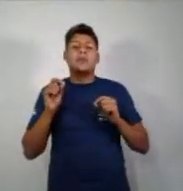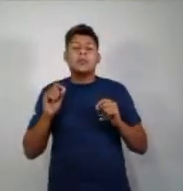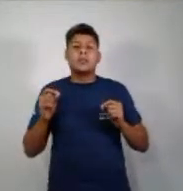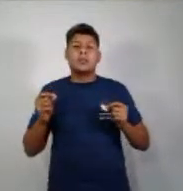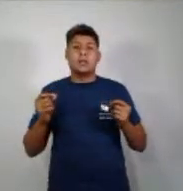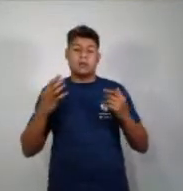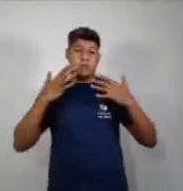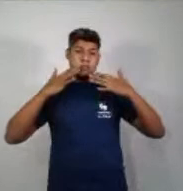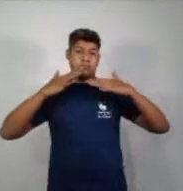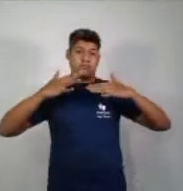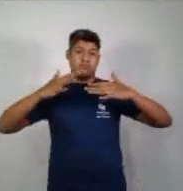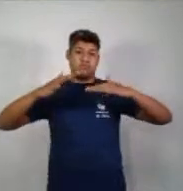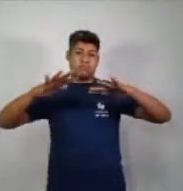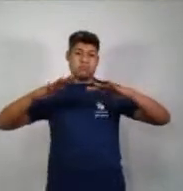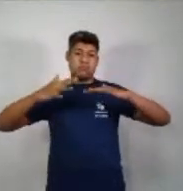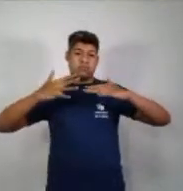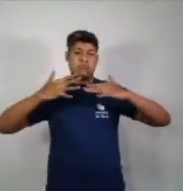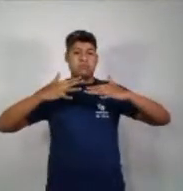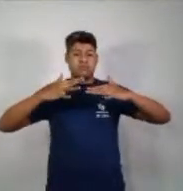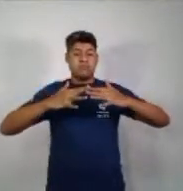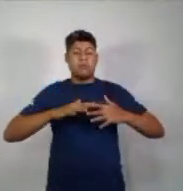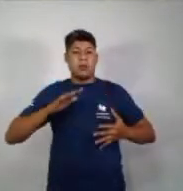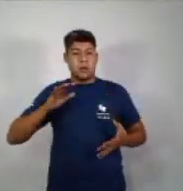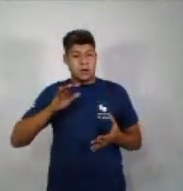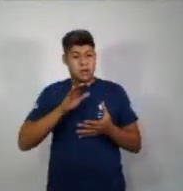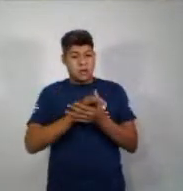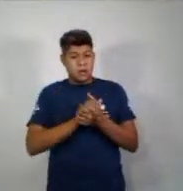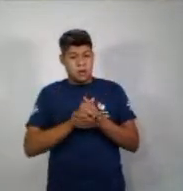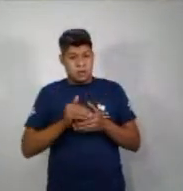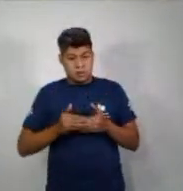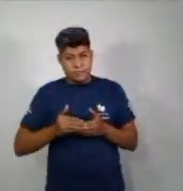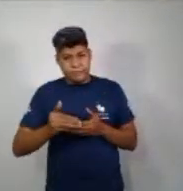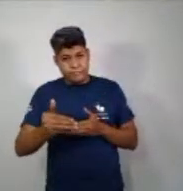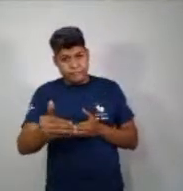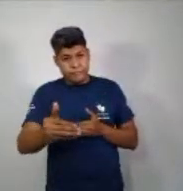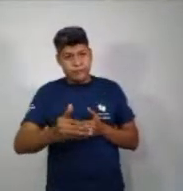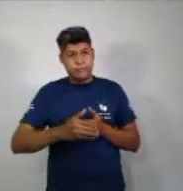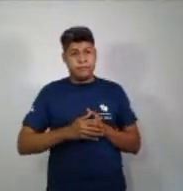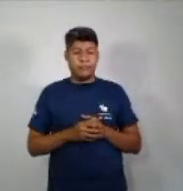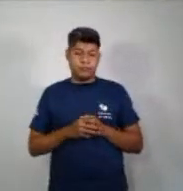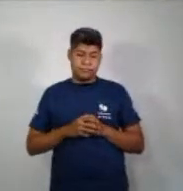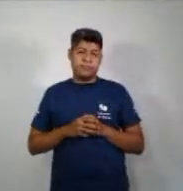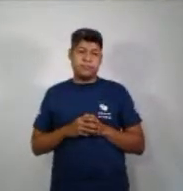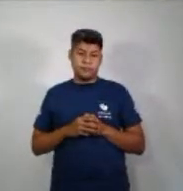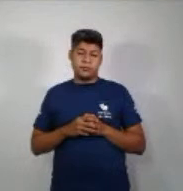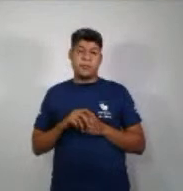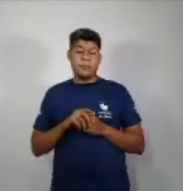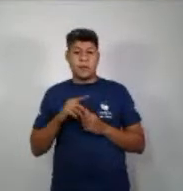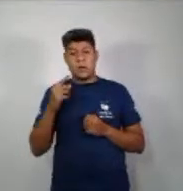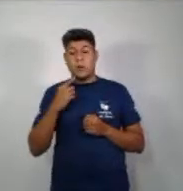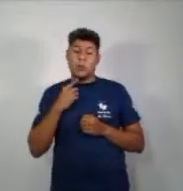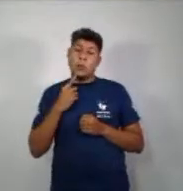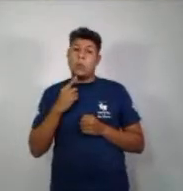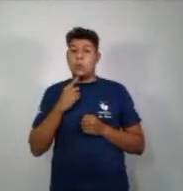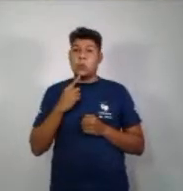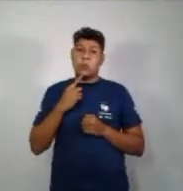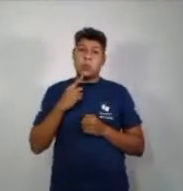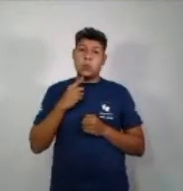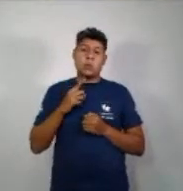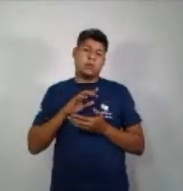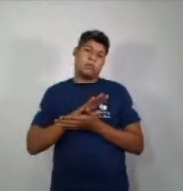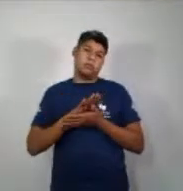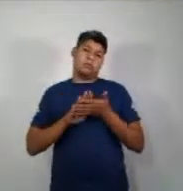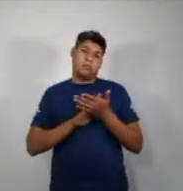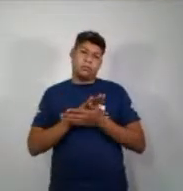vibrante. E se conhece, casam logo depois. E sem dúvida, quer dizer, isso aí